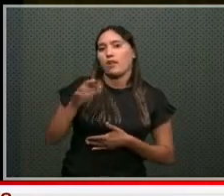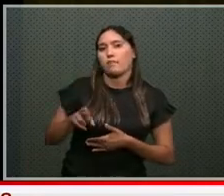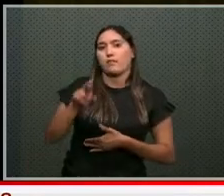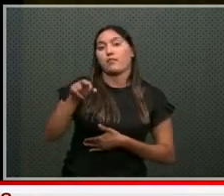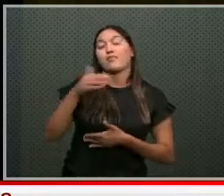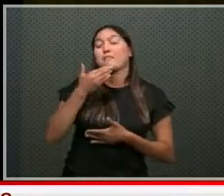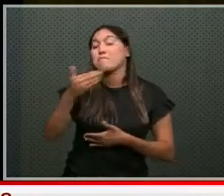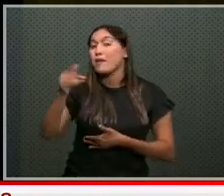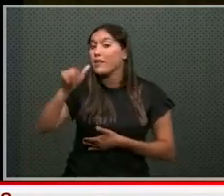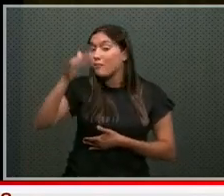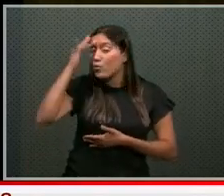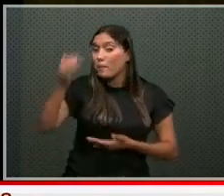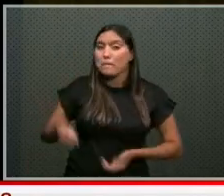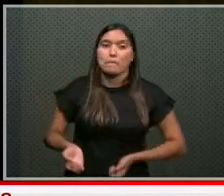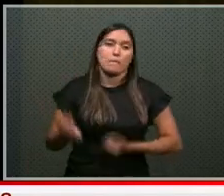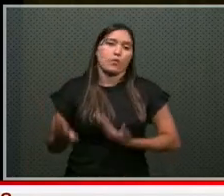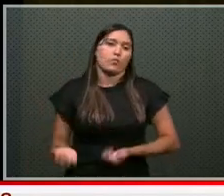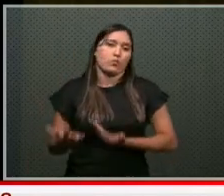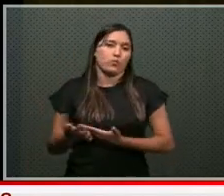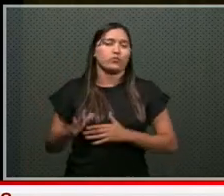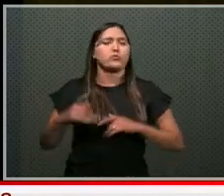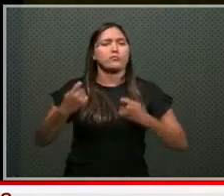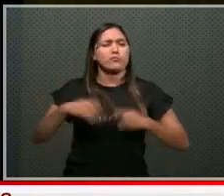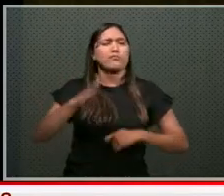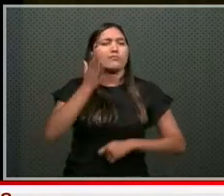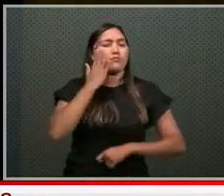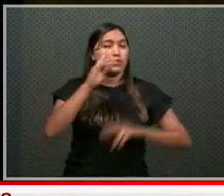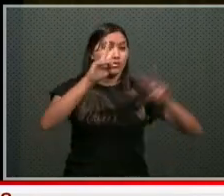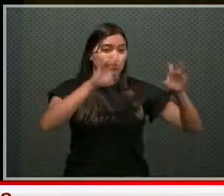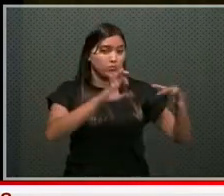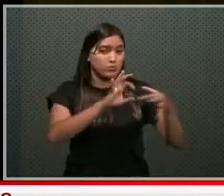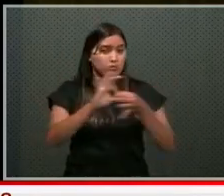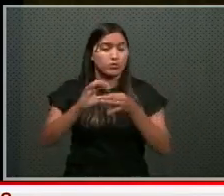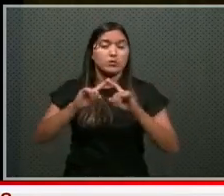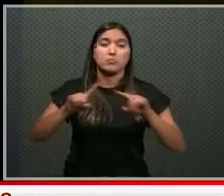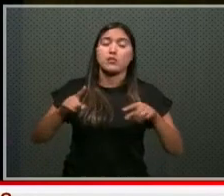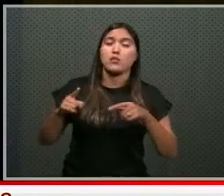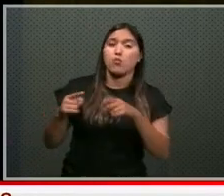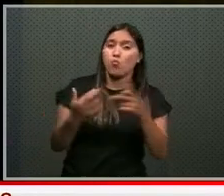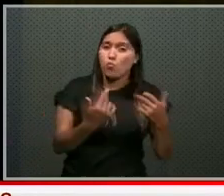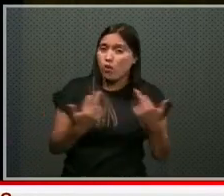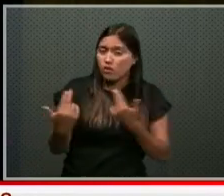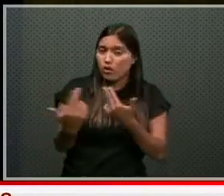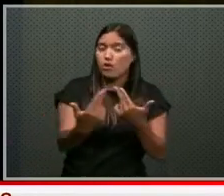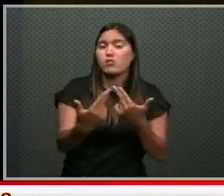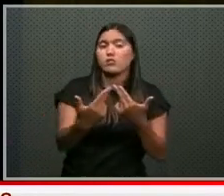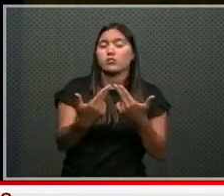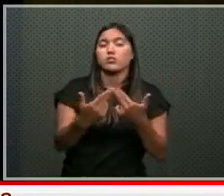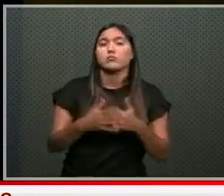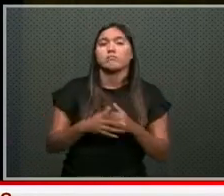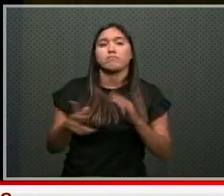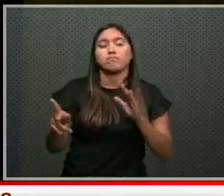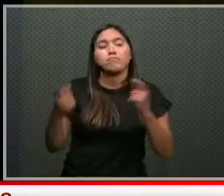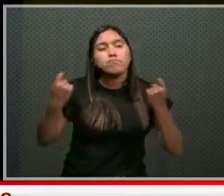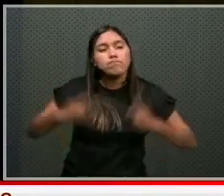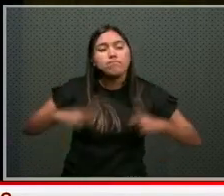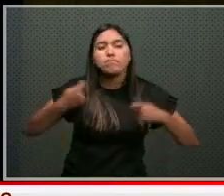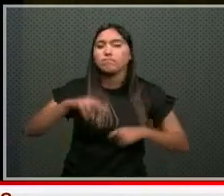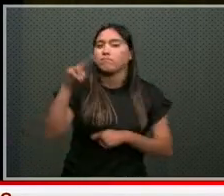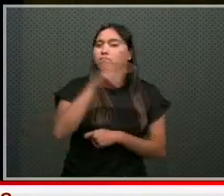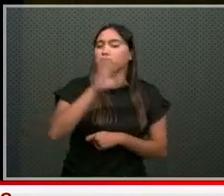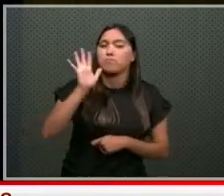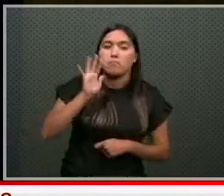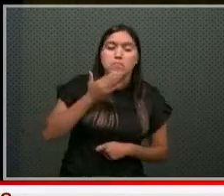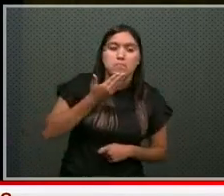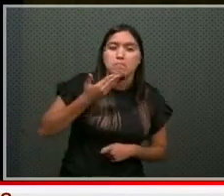produtor não precisa entender dessa estratificação não mas sim da similaridade da convergência da equivalência necessária para que a gente possa